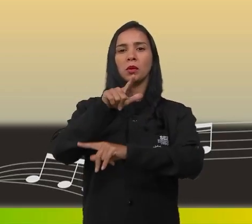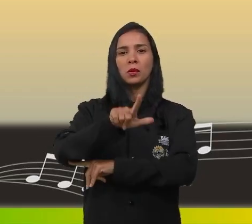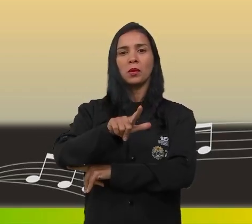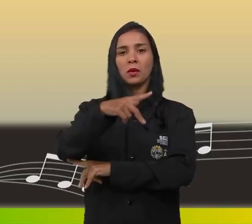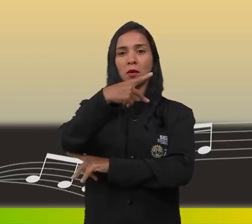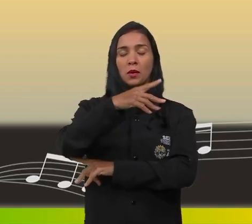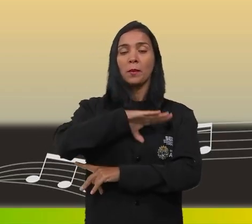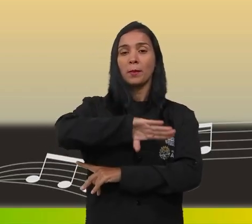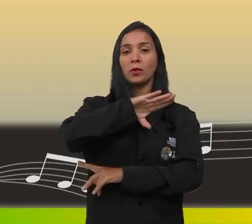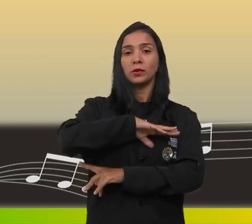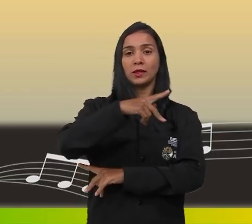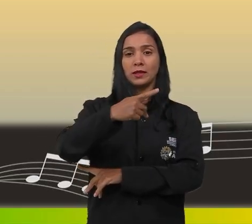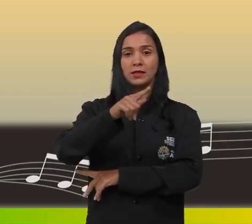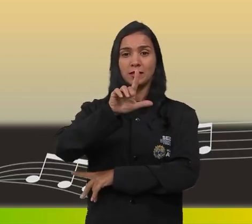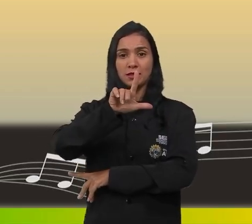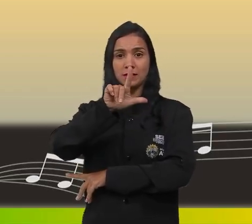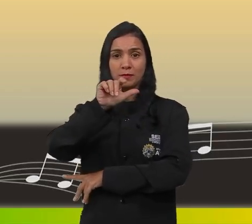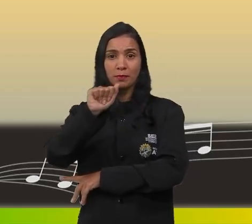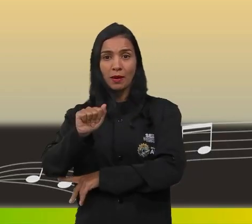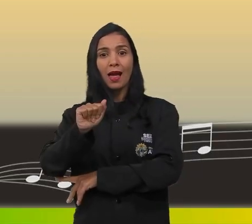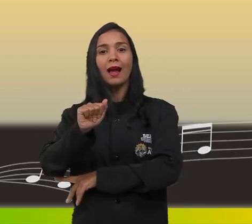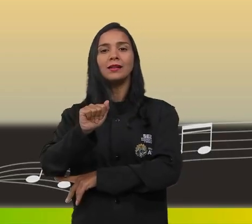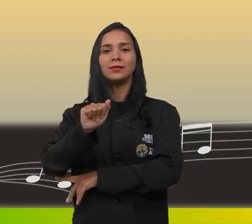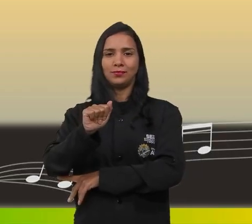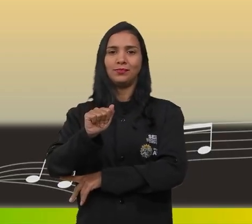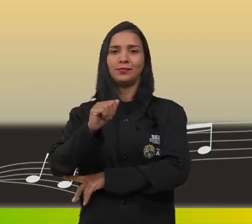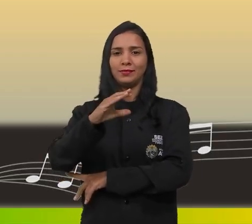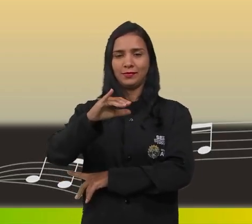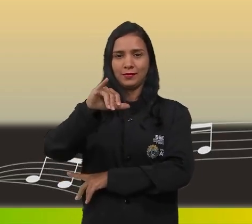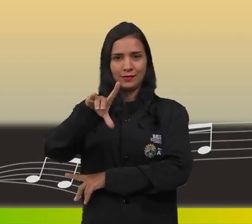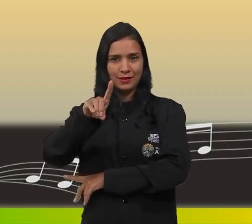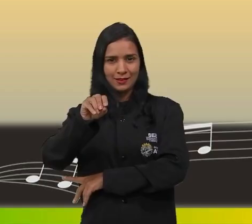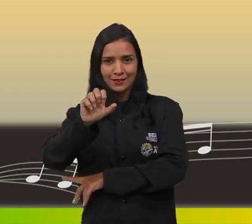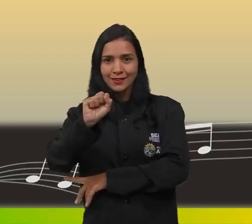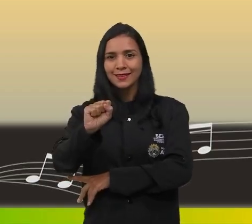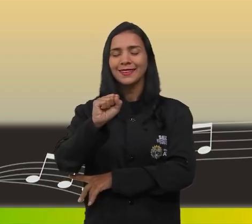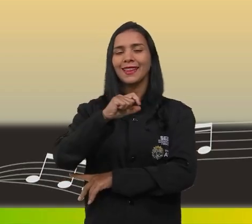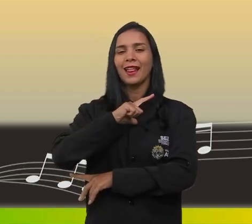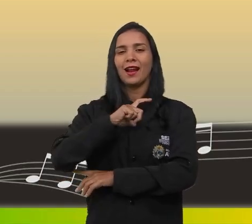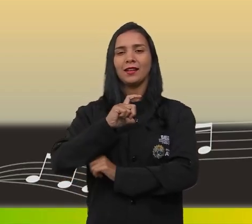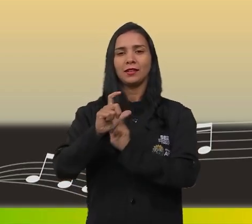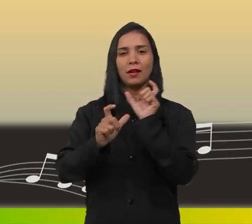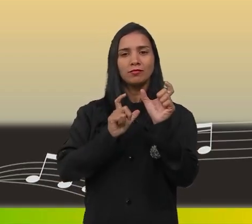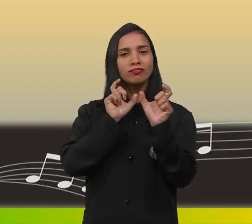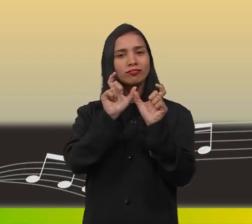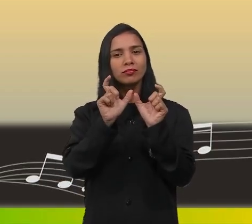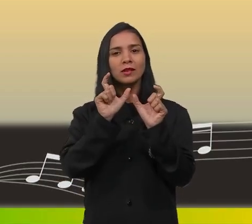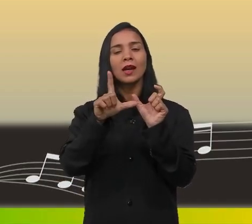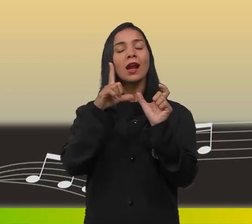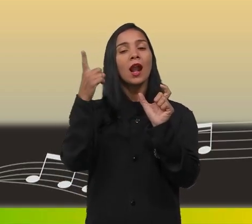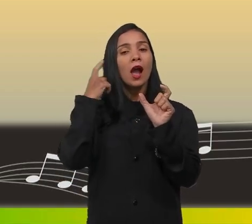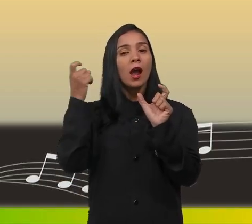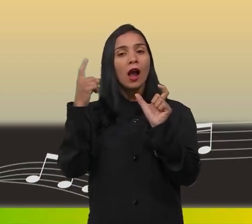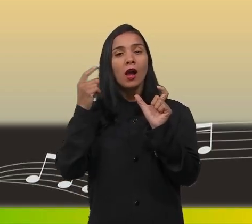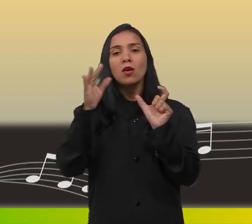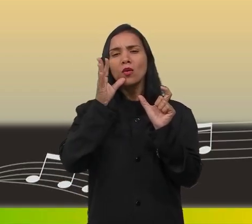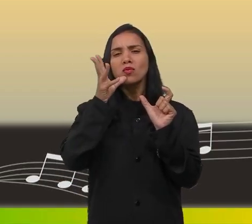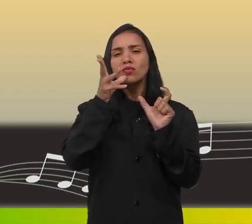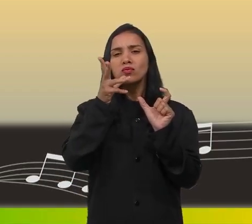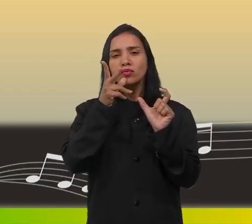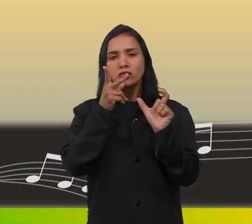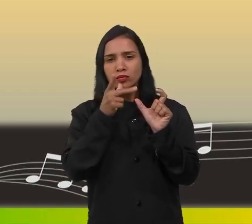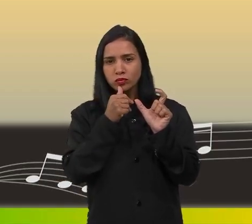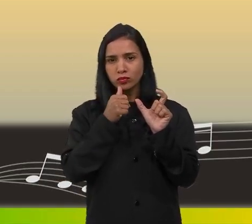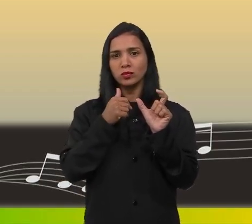palavra. De um povo heróico, um brado retumbante, também outro exemplo. E o sol da liberdade em raios fúlgidos brilhou